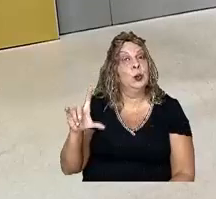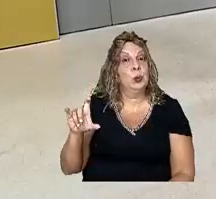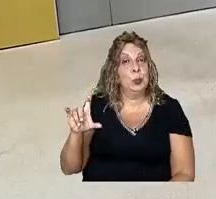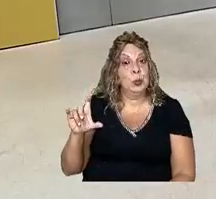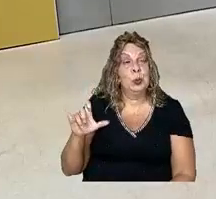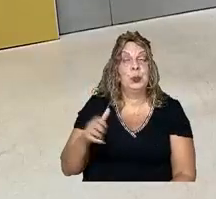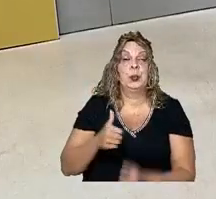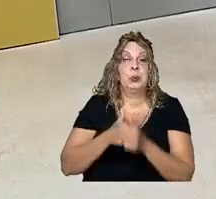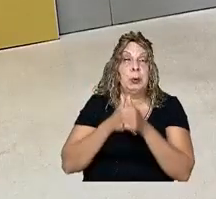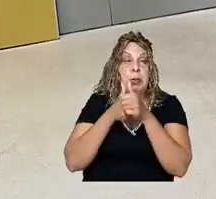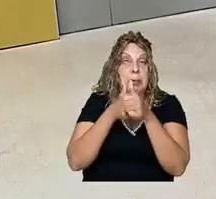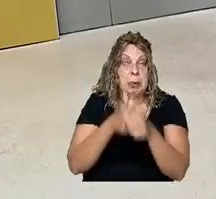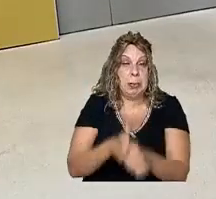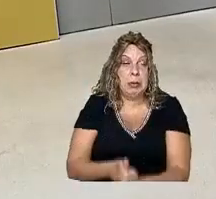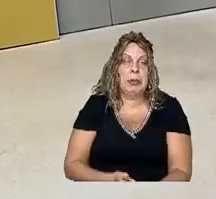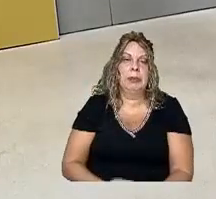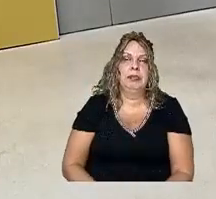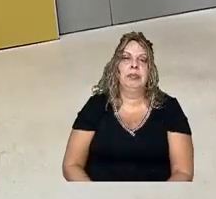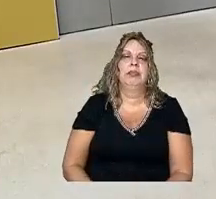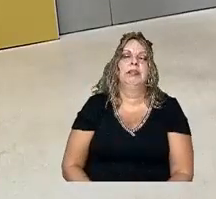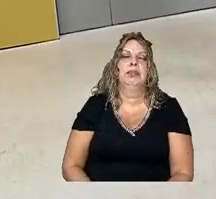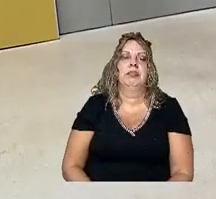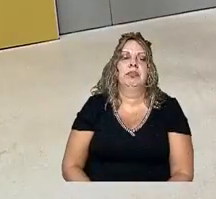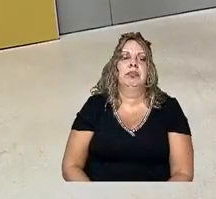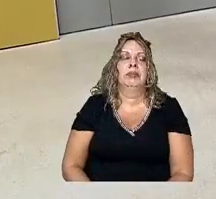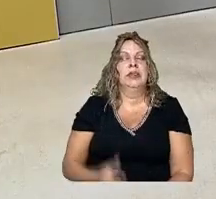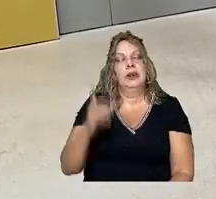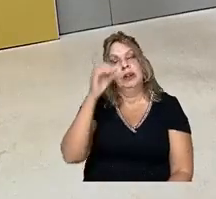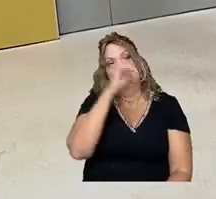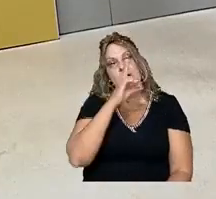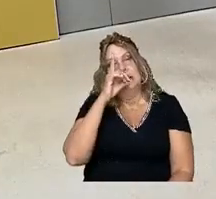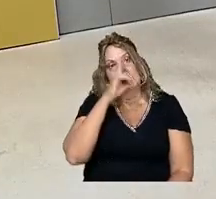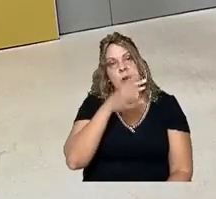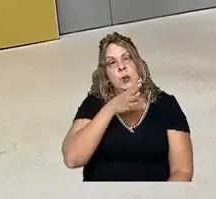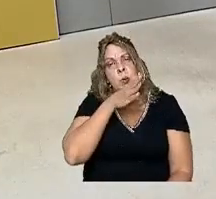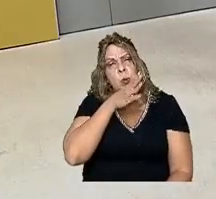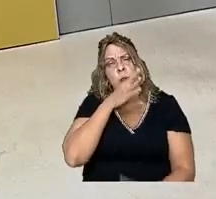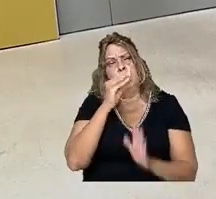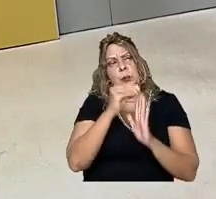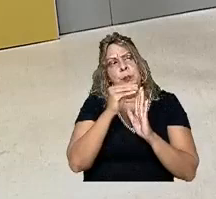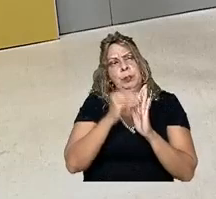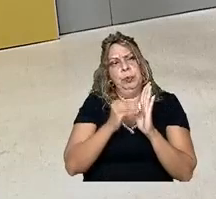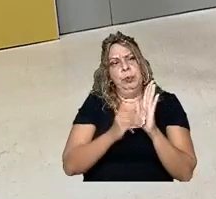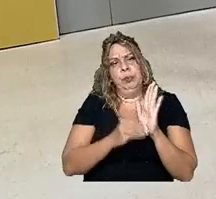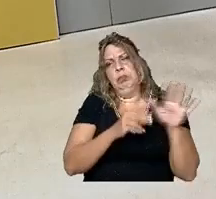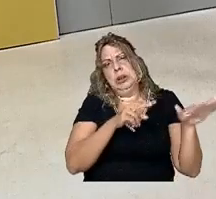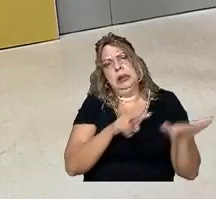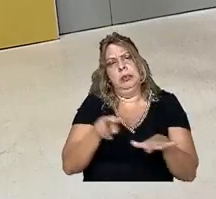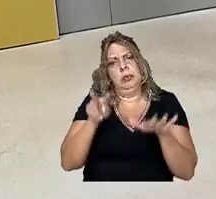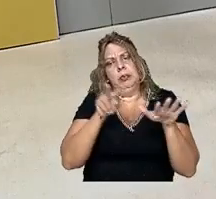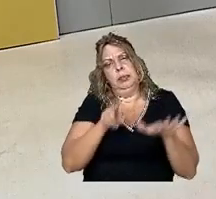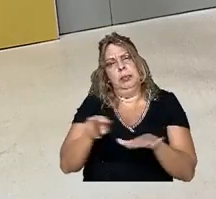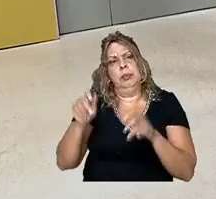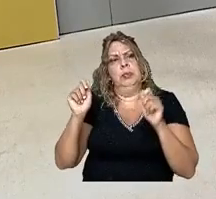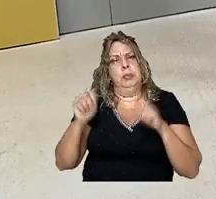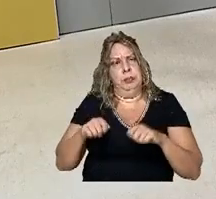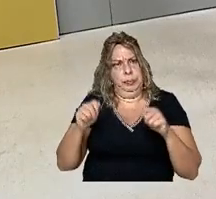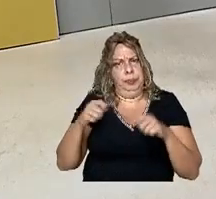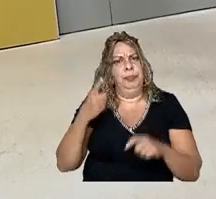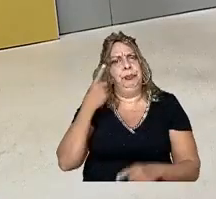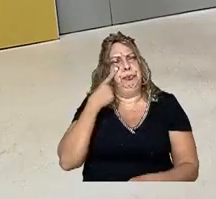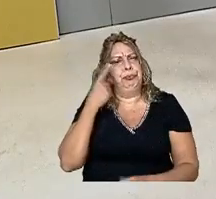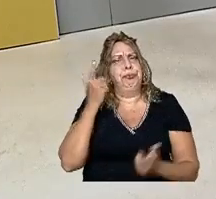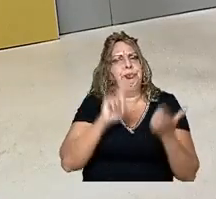mil seguidores. Além dos bastidores do programa, aos domingos tem conteúdo a semana inteirinha para você. Lá você pode conferir